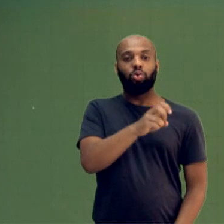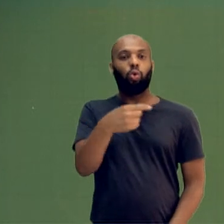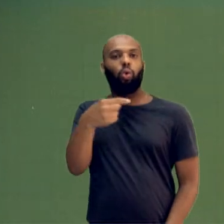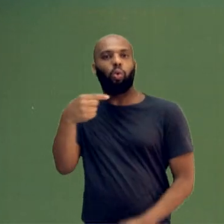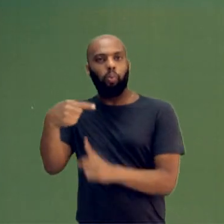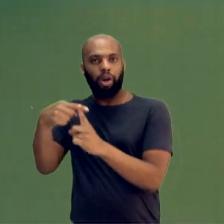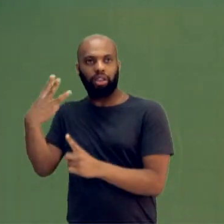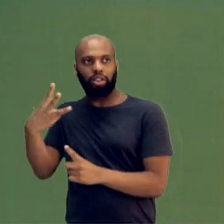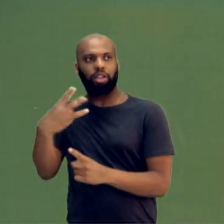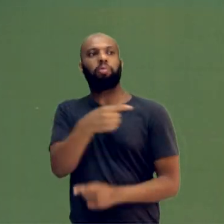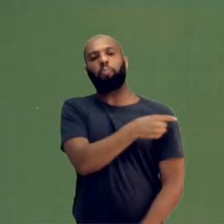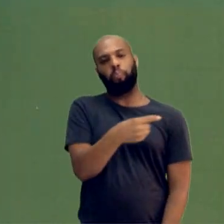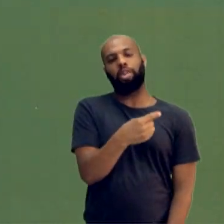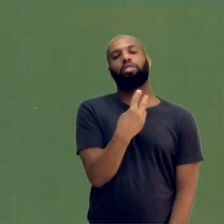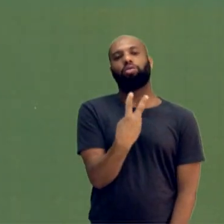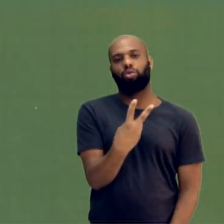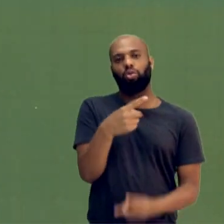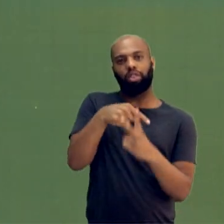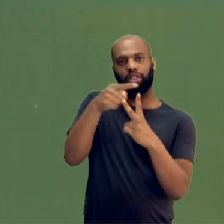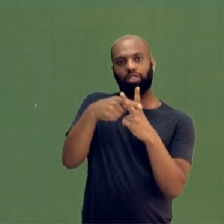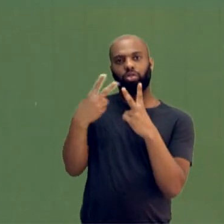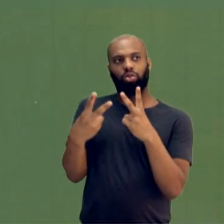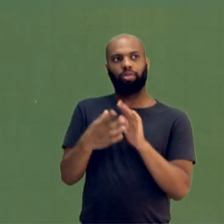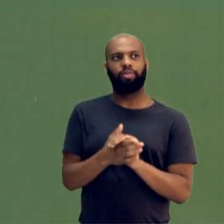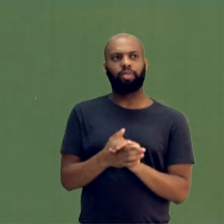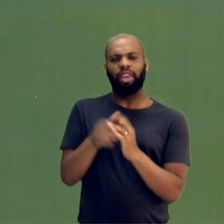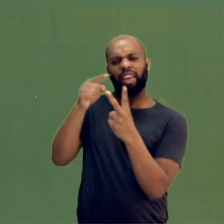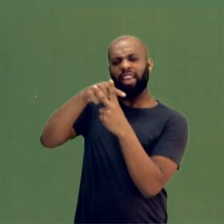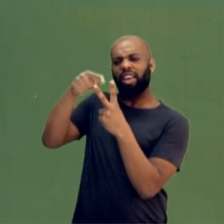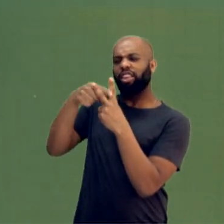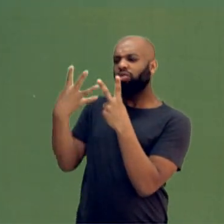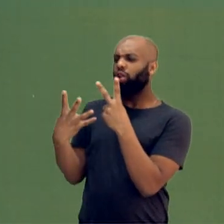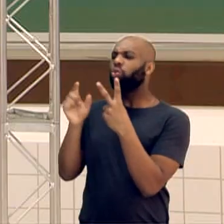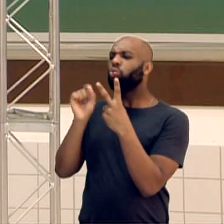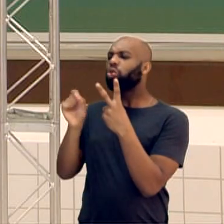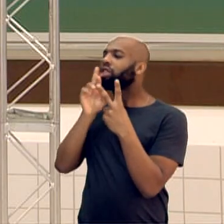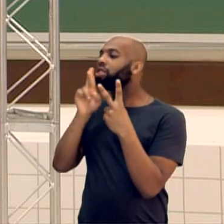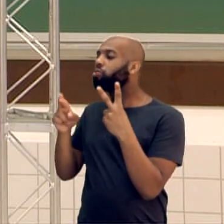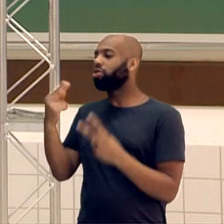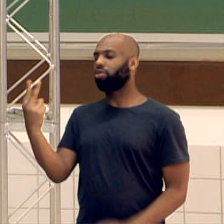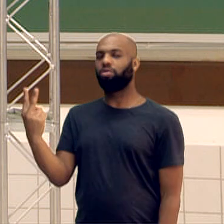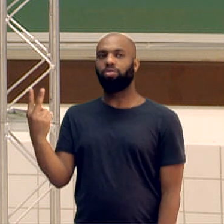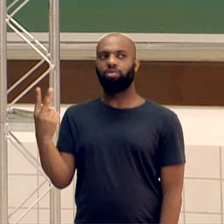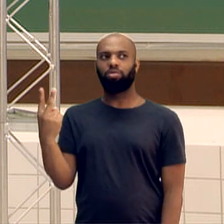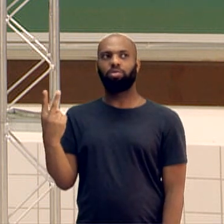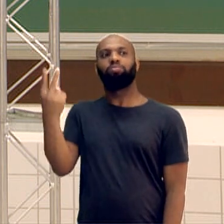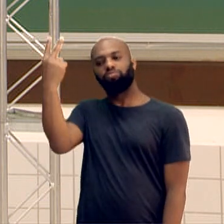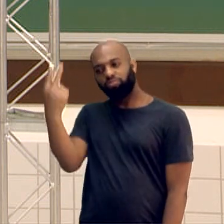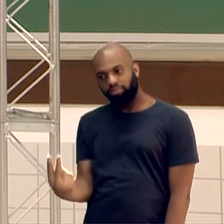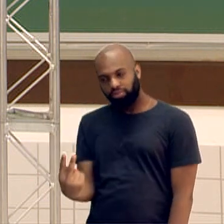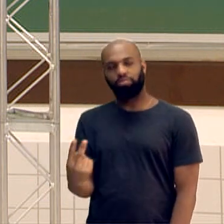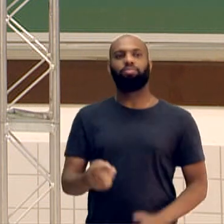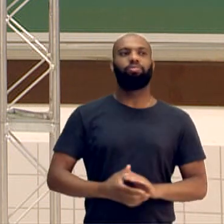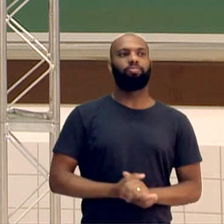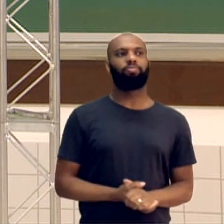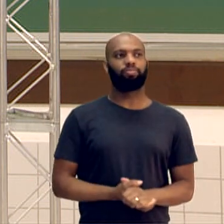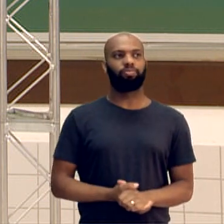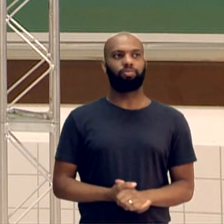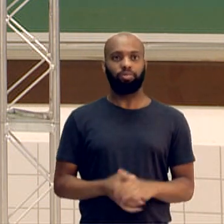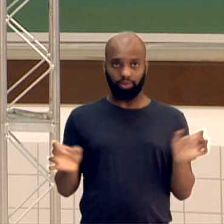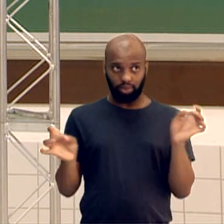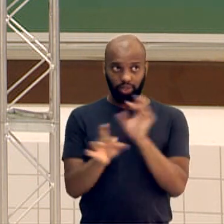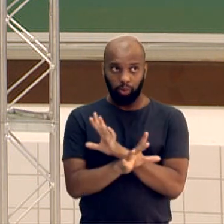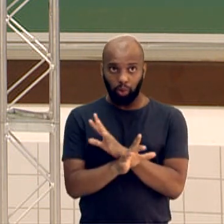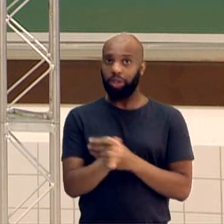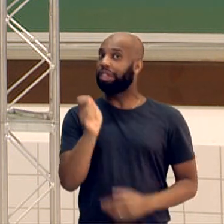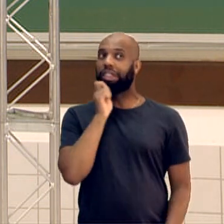finalizar, gente, qual é a raiz de 4? É 2, ou seja, menos 2. Professor,